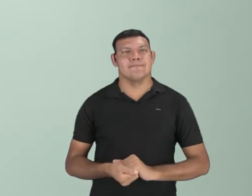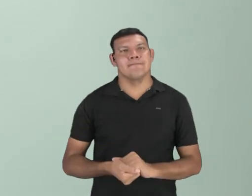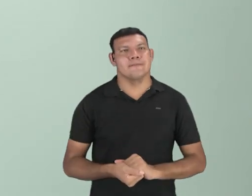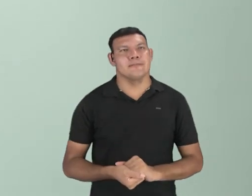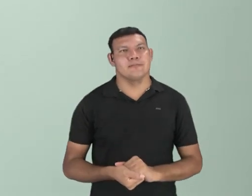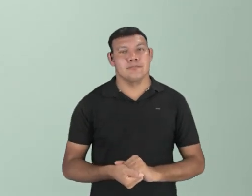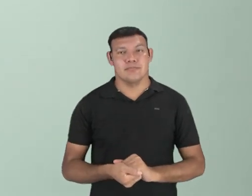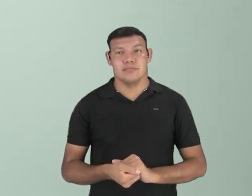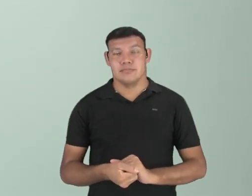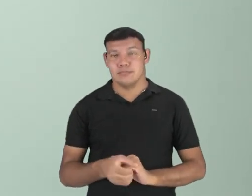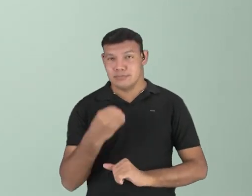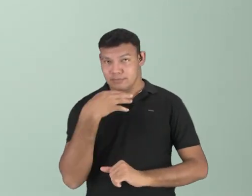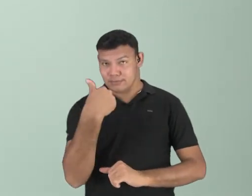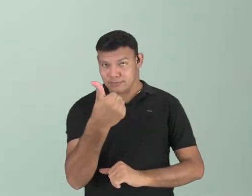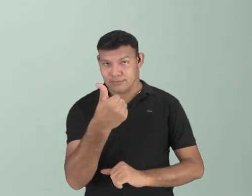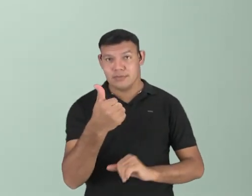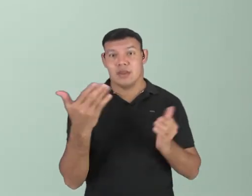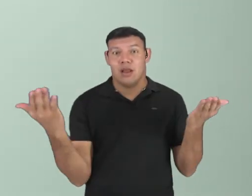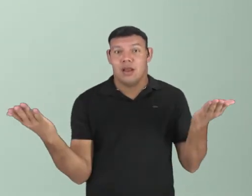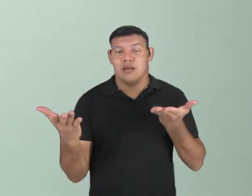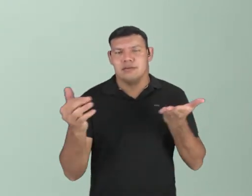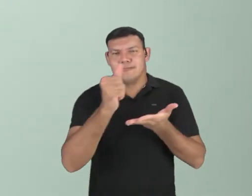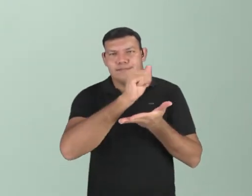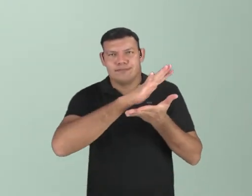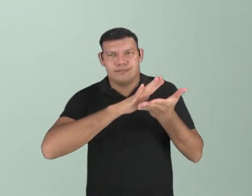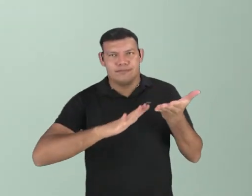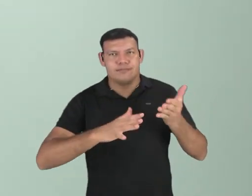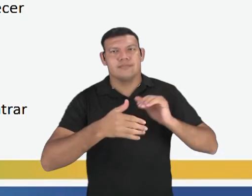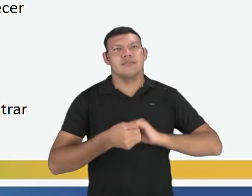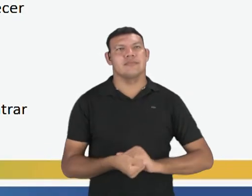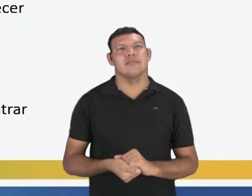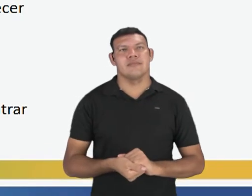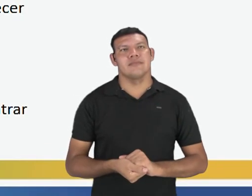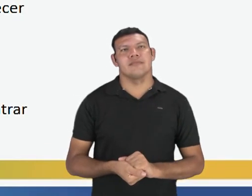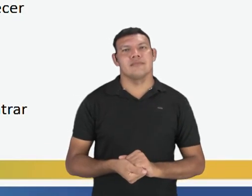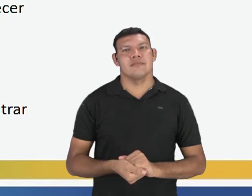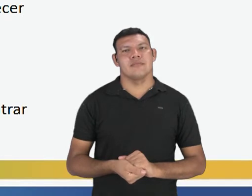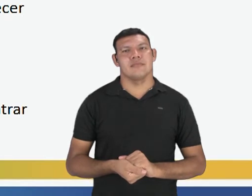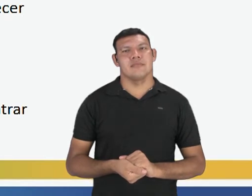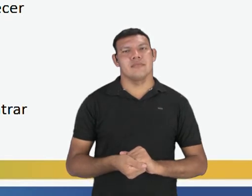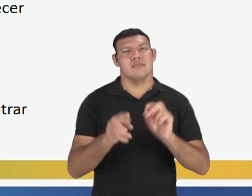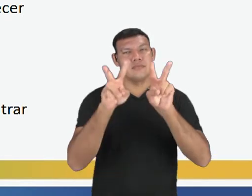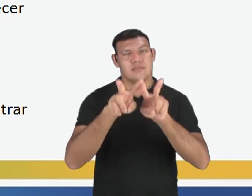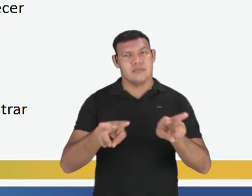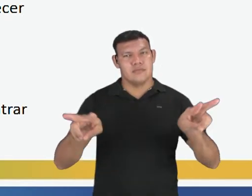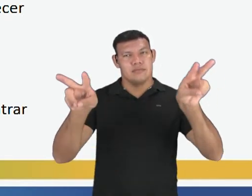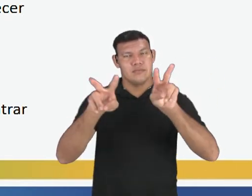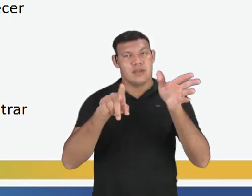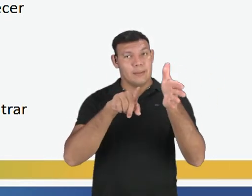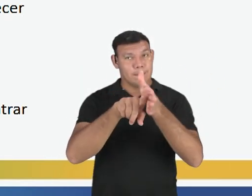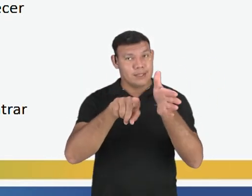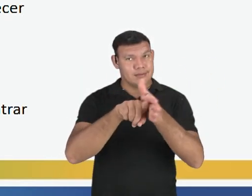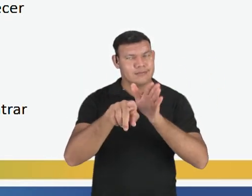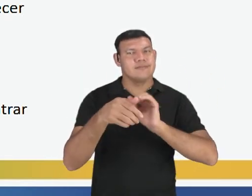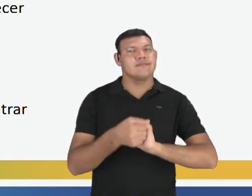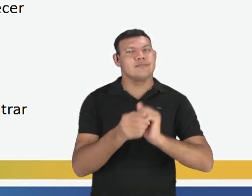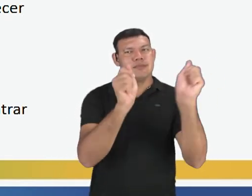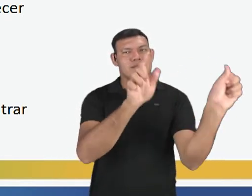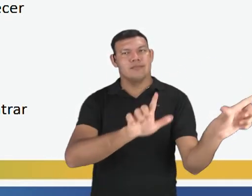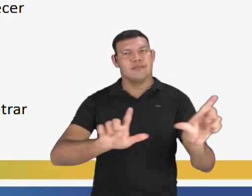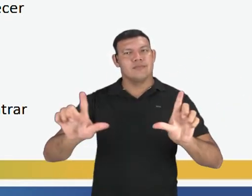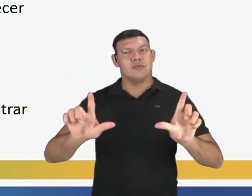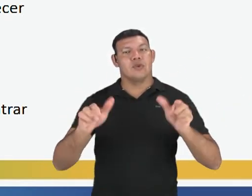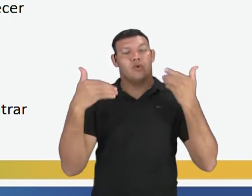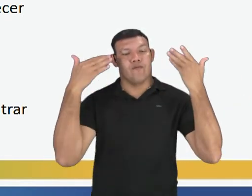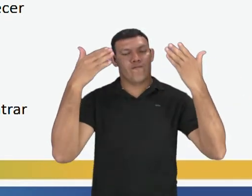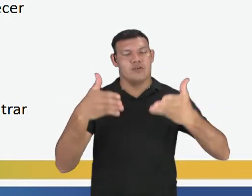céticas. Tá bom, pessoal? Então vamos para o nosso exercitando, e aí eu quero que você visualize aí essa questão que está voltada